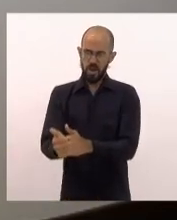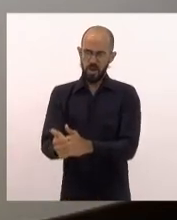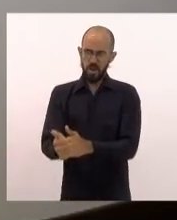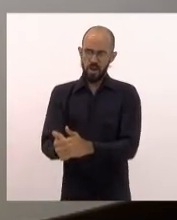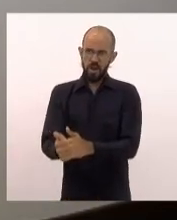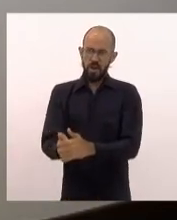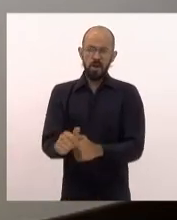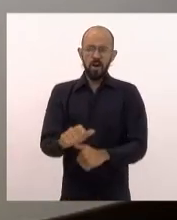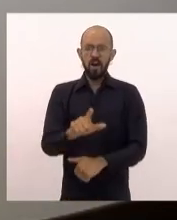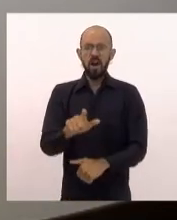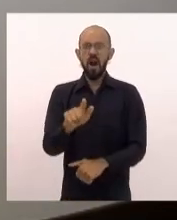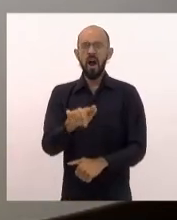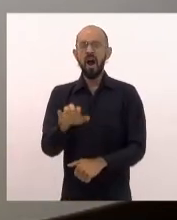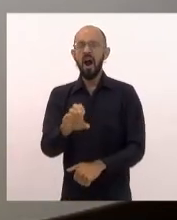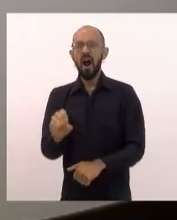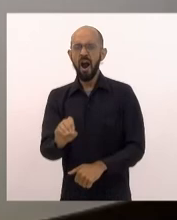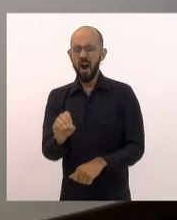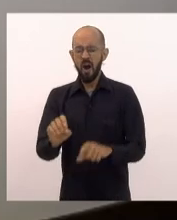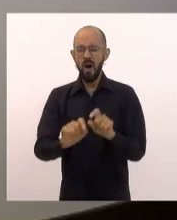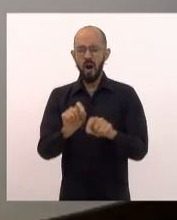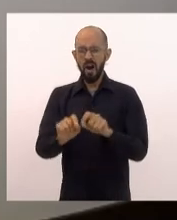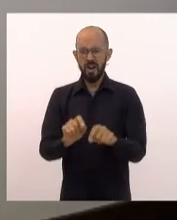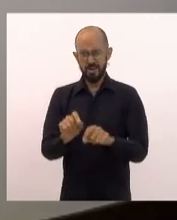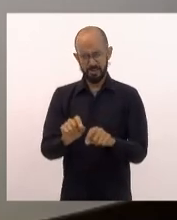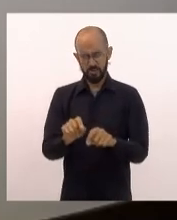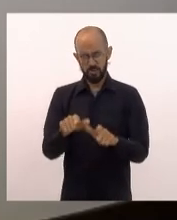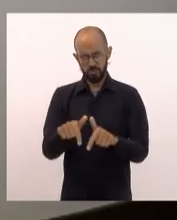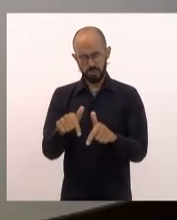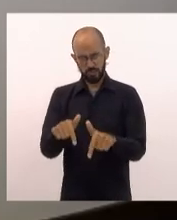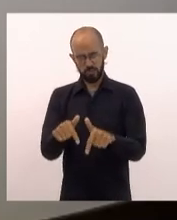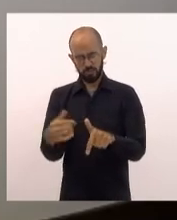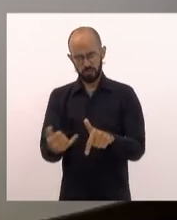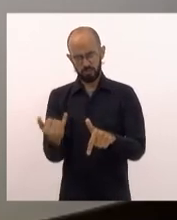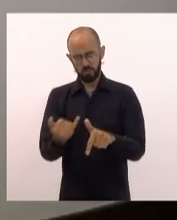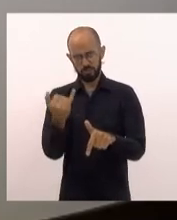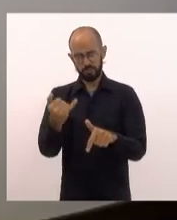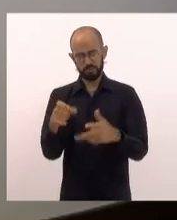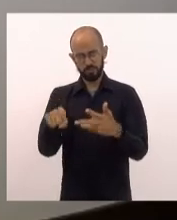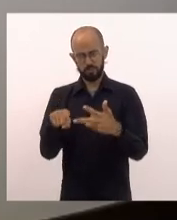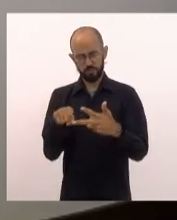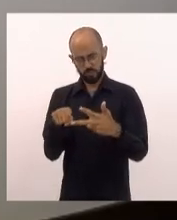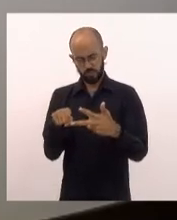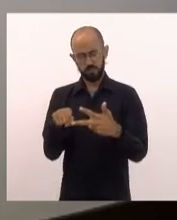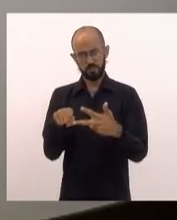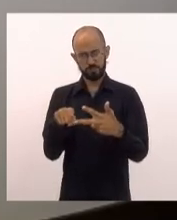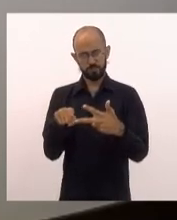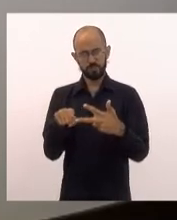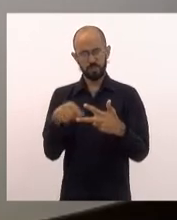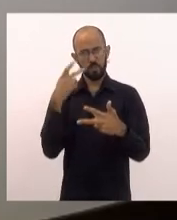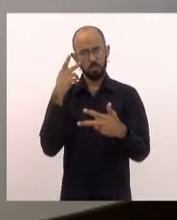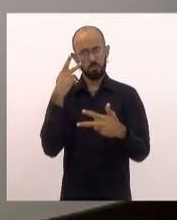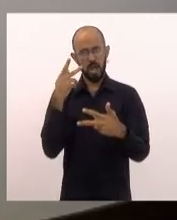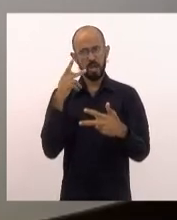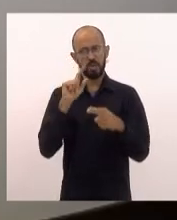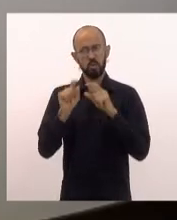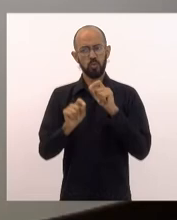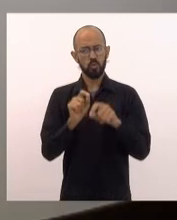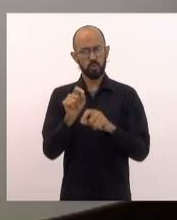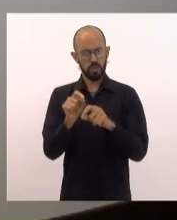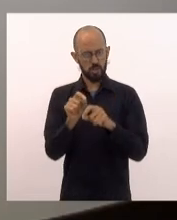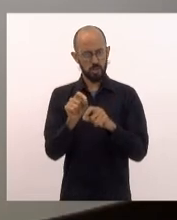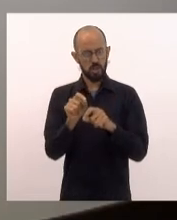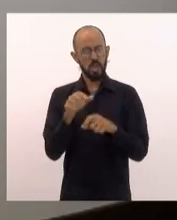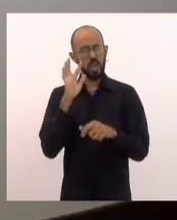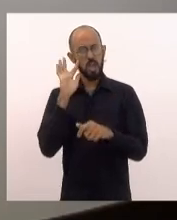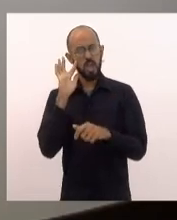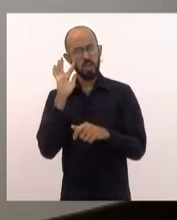foi uma iniciativa importante tomada pelo Poder Executivo para, digamos, mitigar,